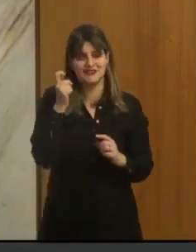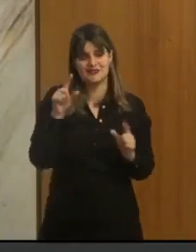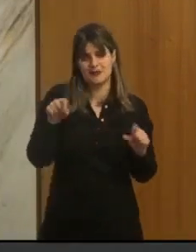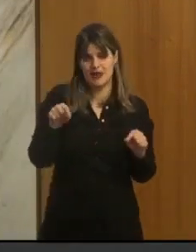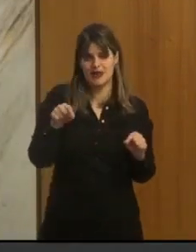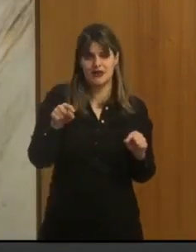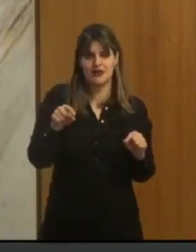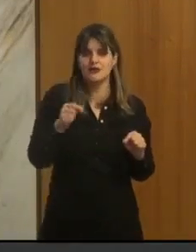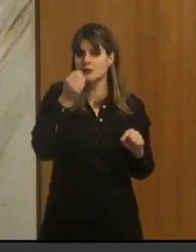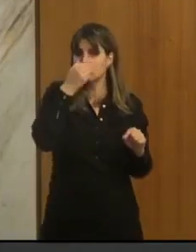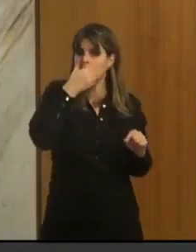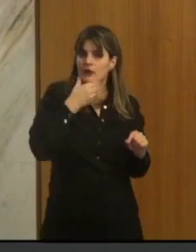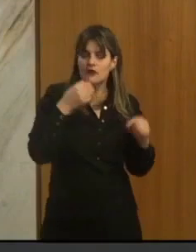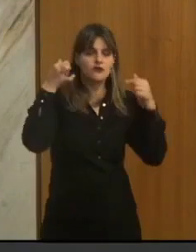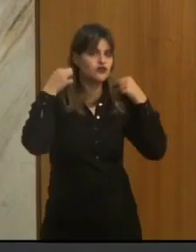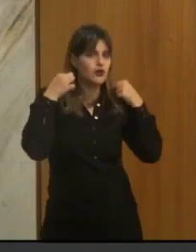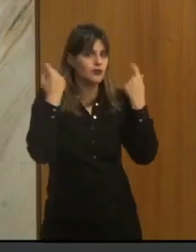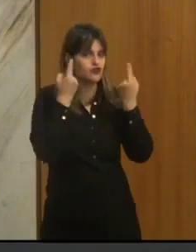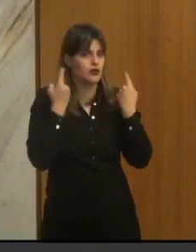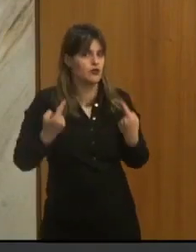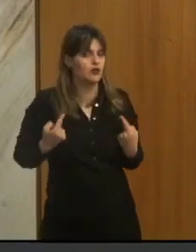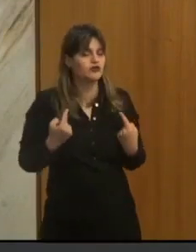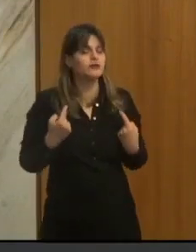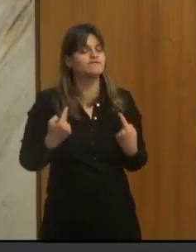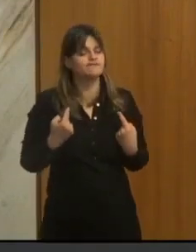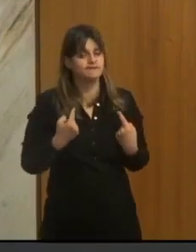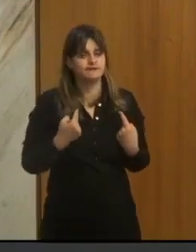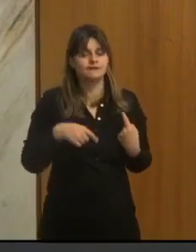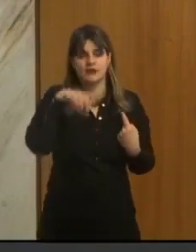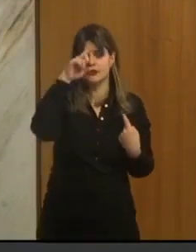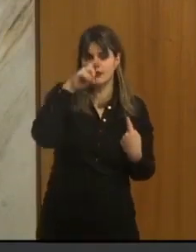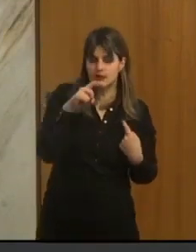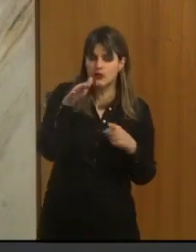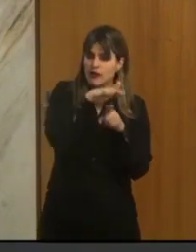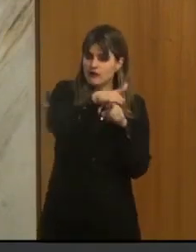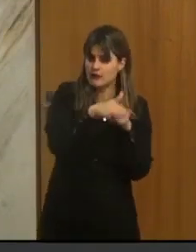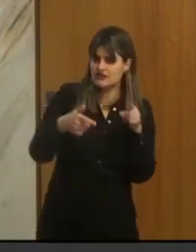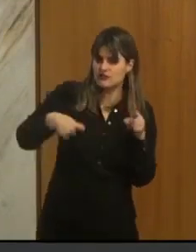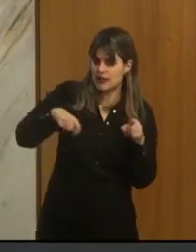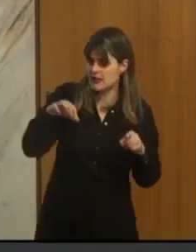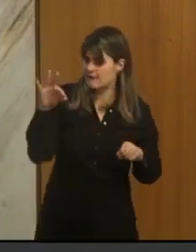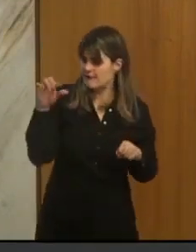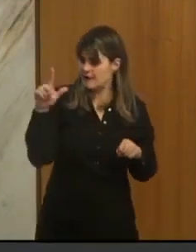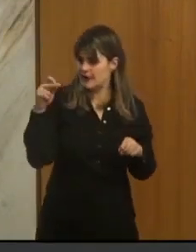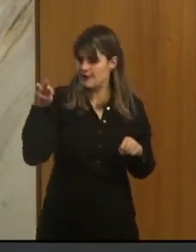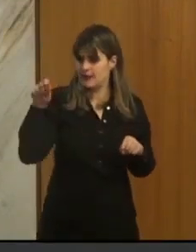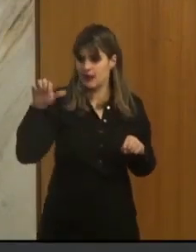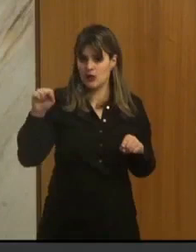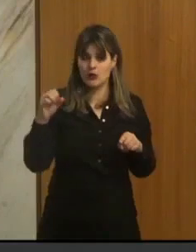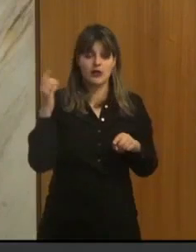os traços da barba e o cabelo, os caracóis, remetem-nos para a influência flamenga desta obra. Este é o São